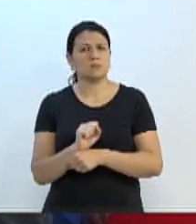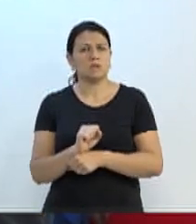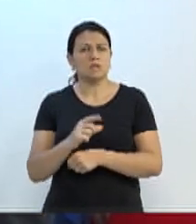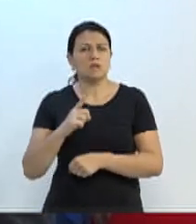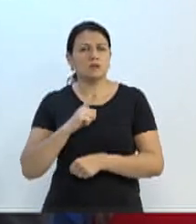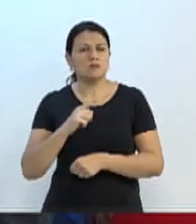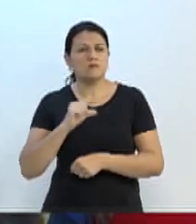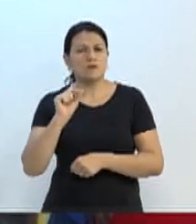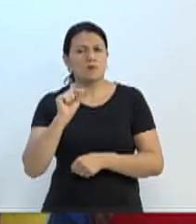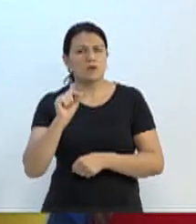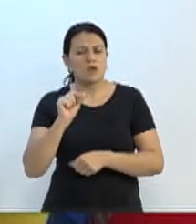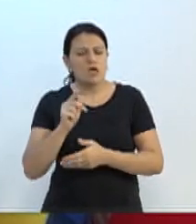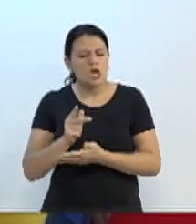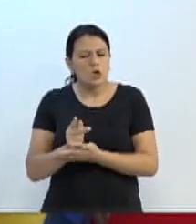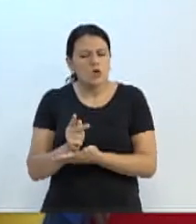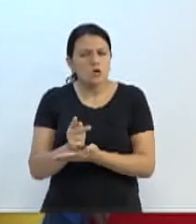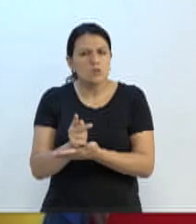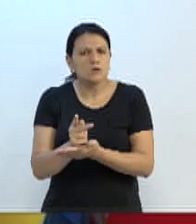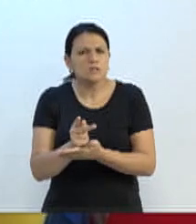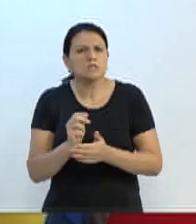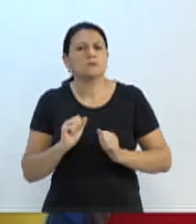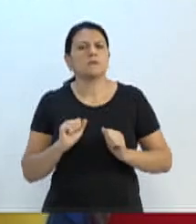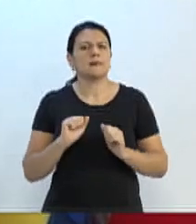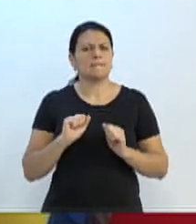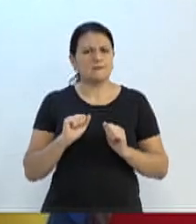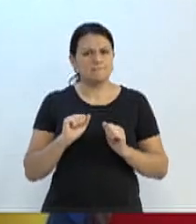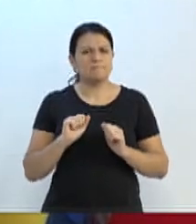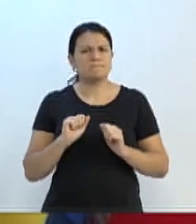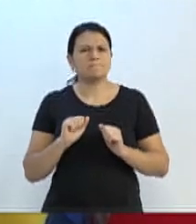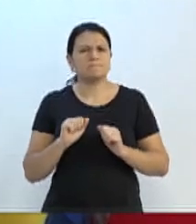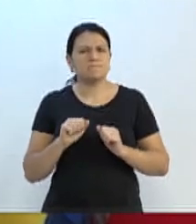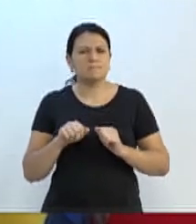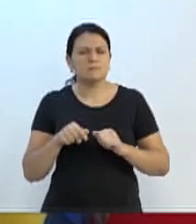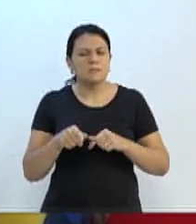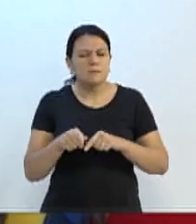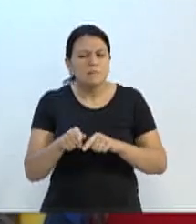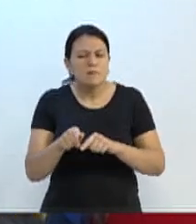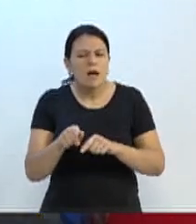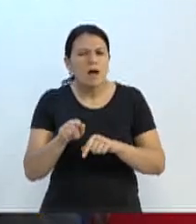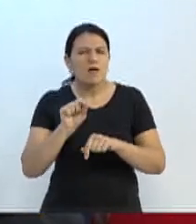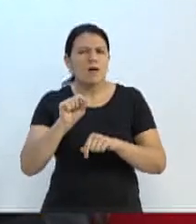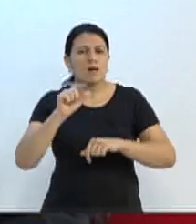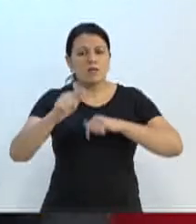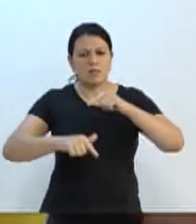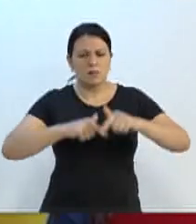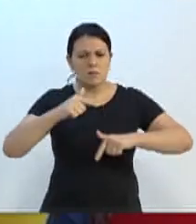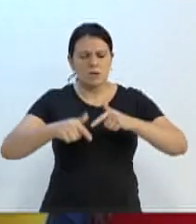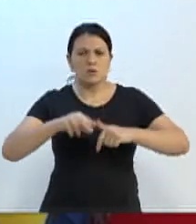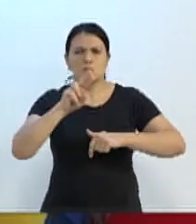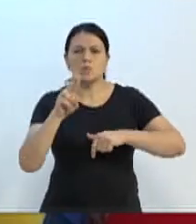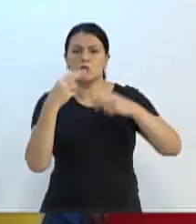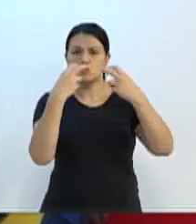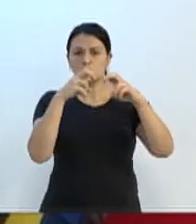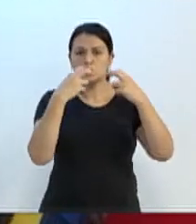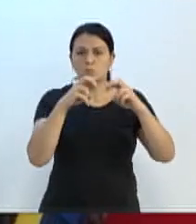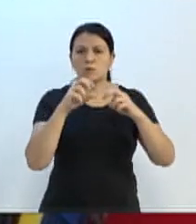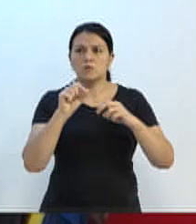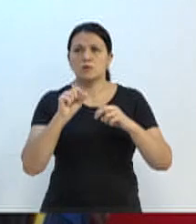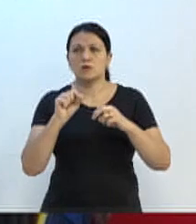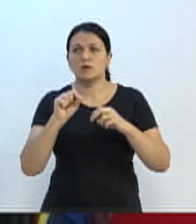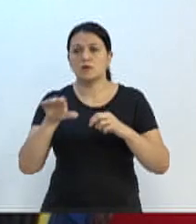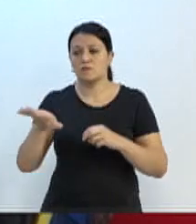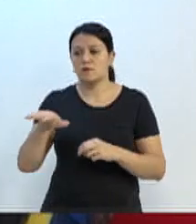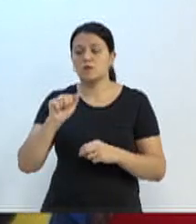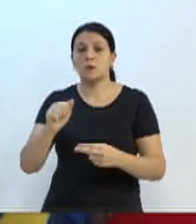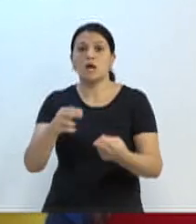que isso vai continuar, se tiver a menor ameaça de que o trabalhador e o usuário vai ser chamado à